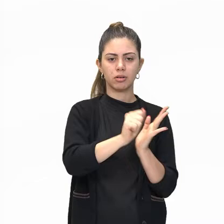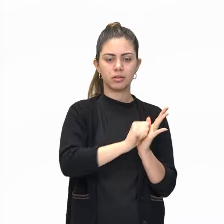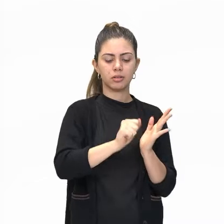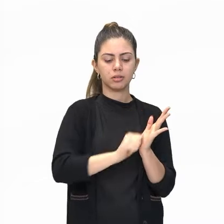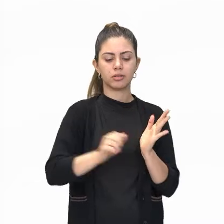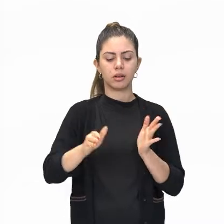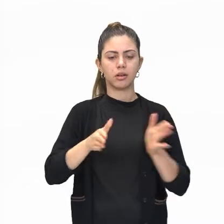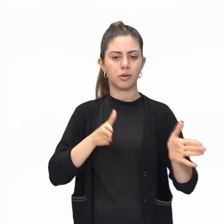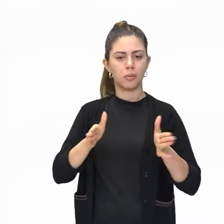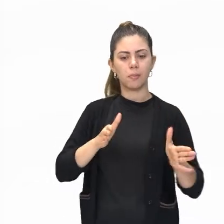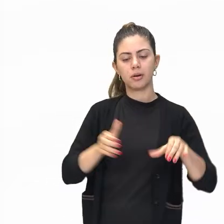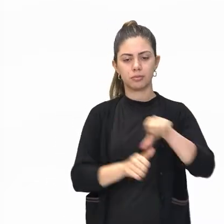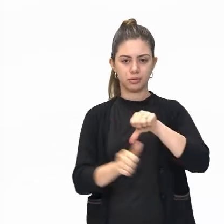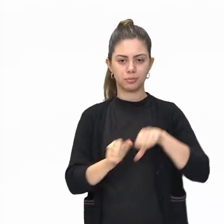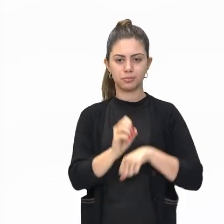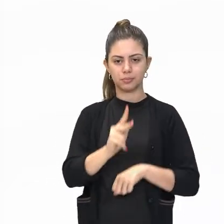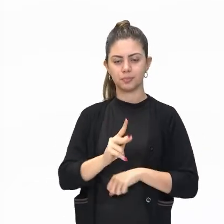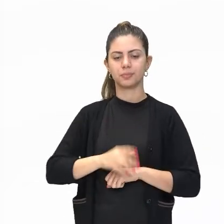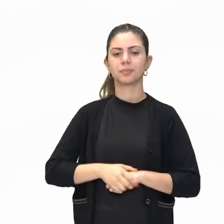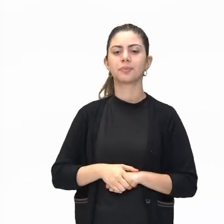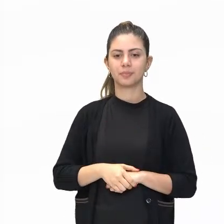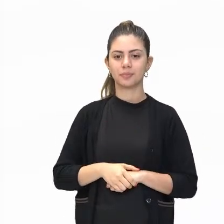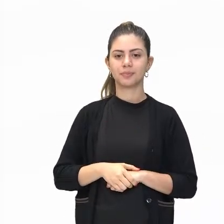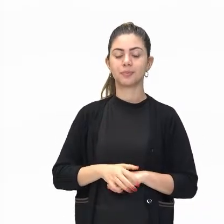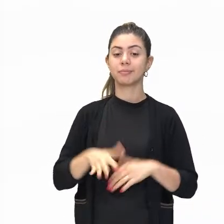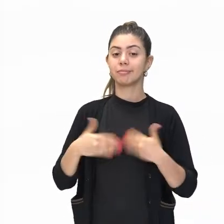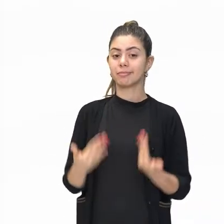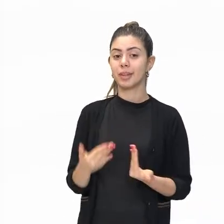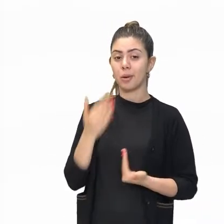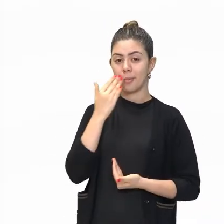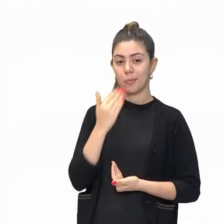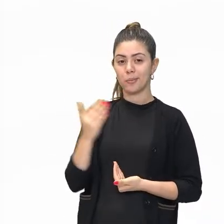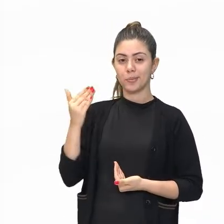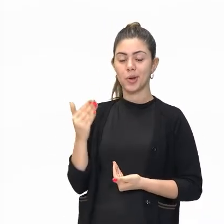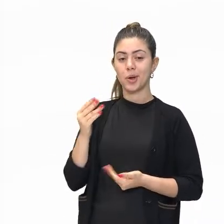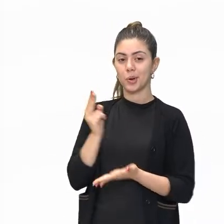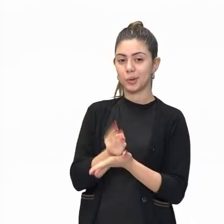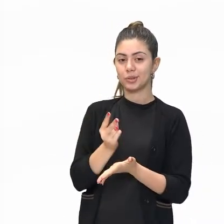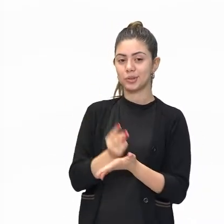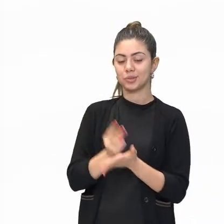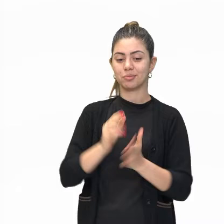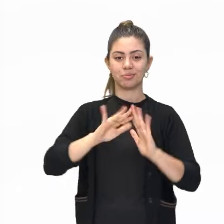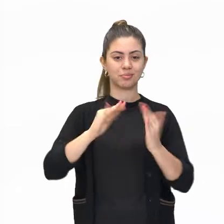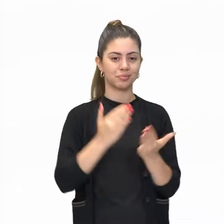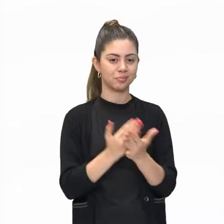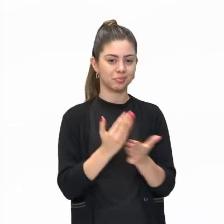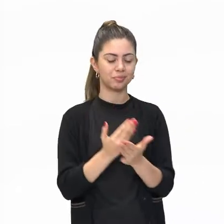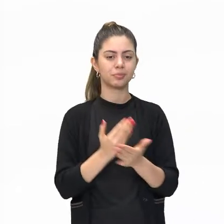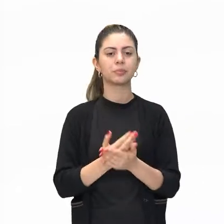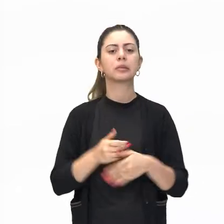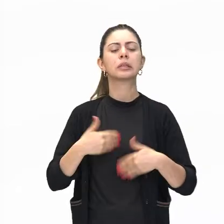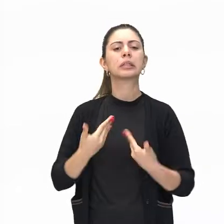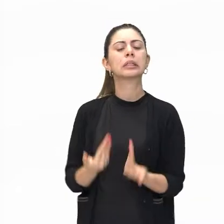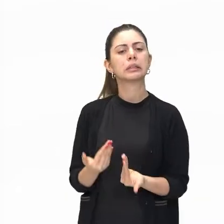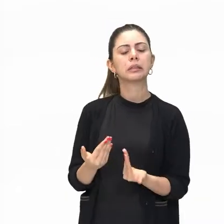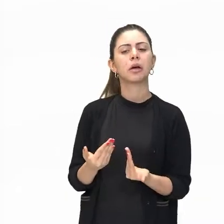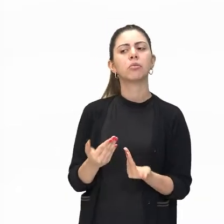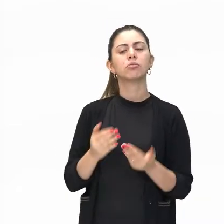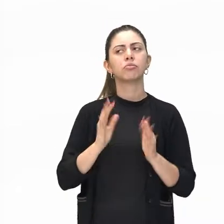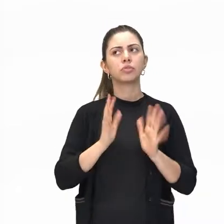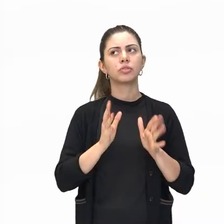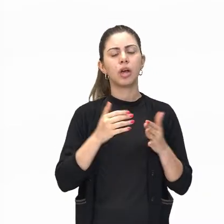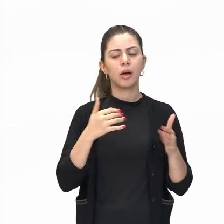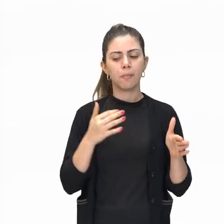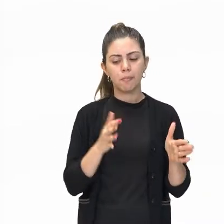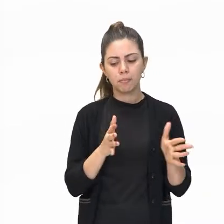nesse período de transição, certinho? Vamos dar continuidade, então, à nossa aula. E aí, depois que passou todo